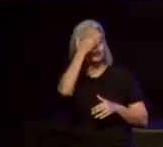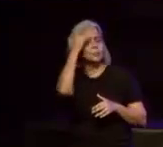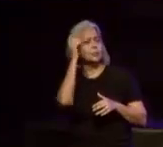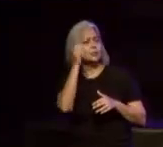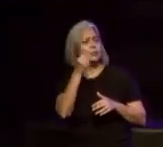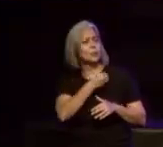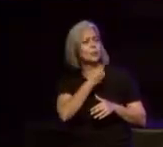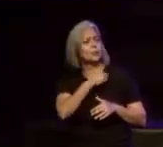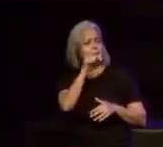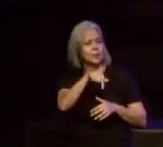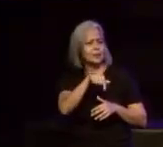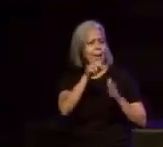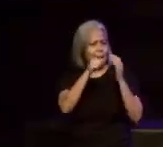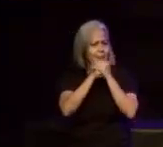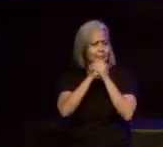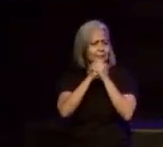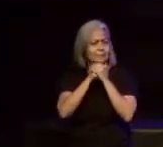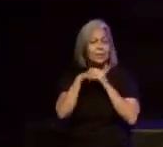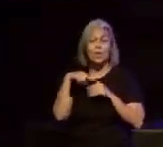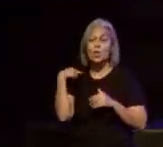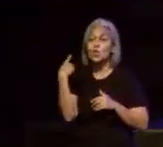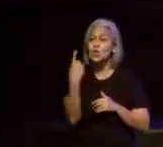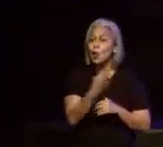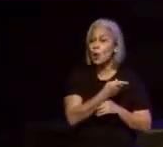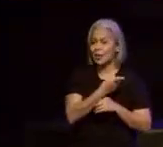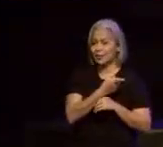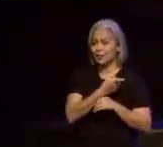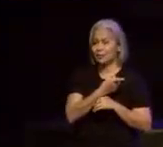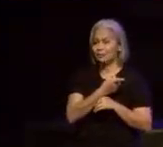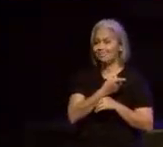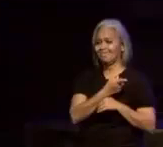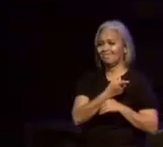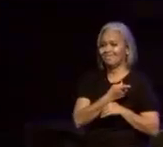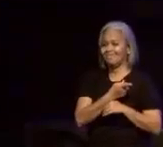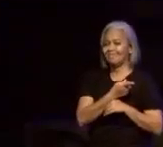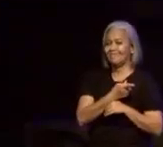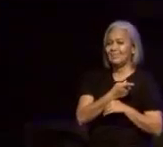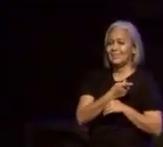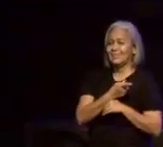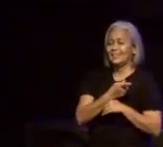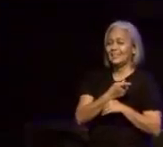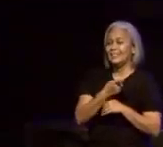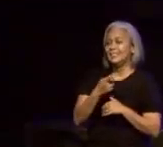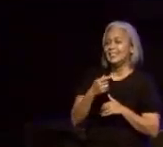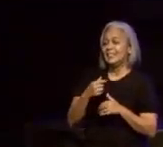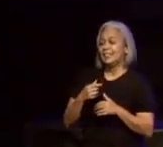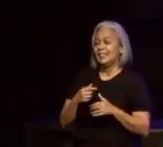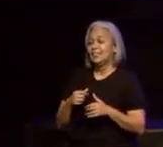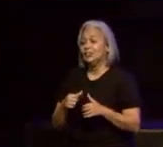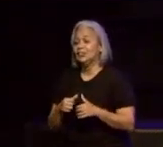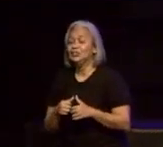Amém. Nós estamos nadando contra a maré.